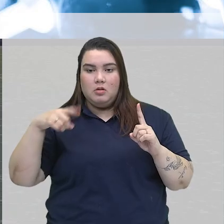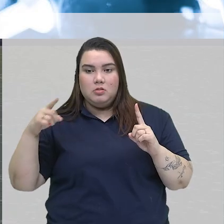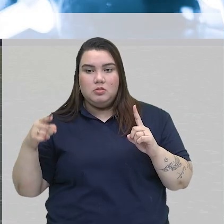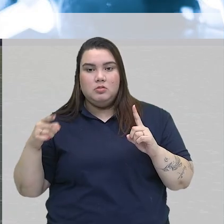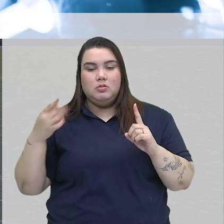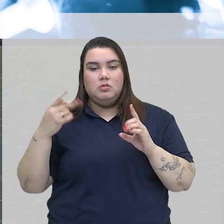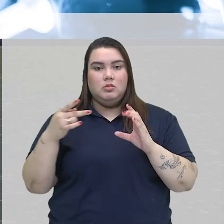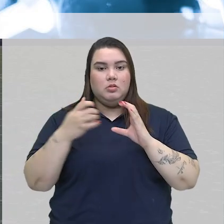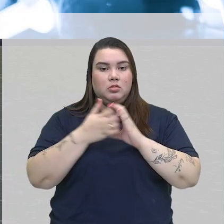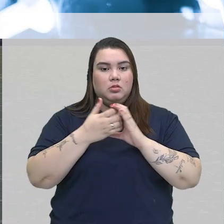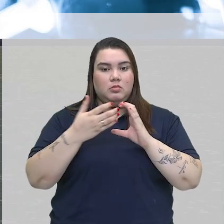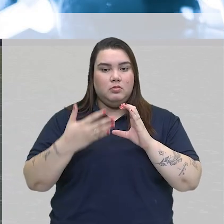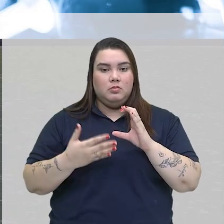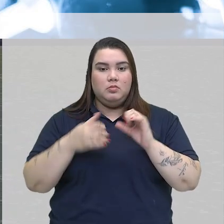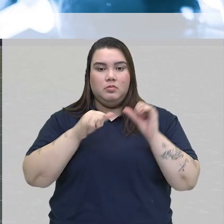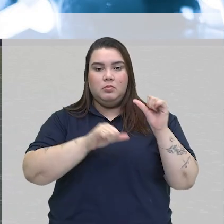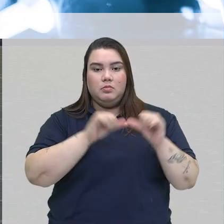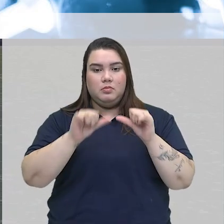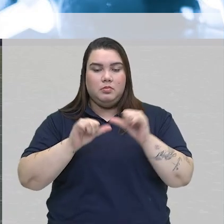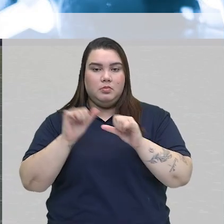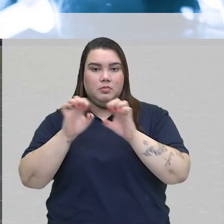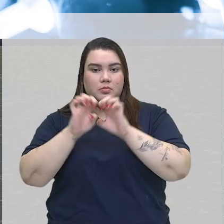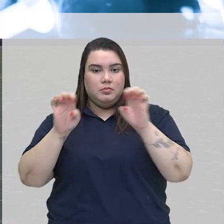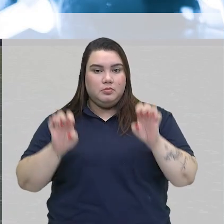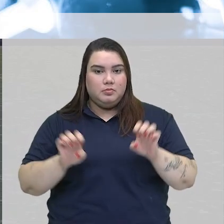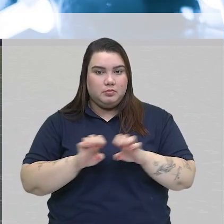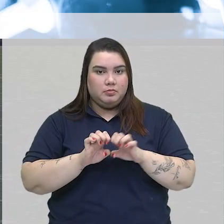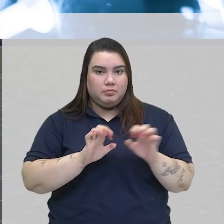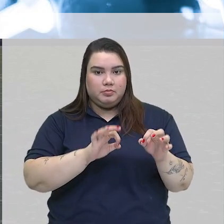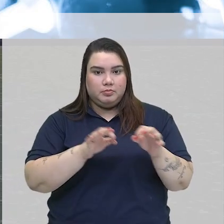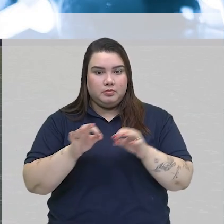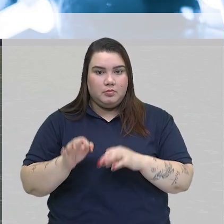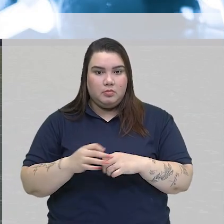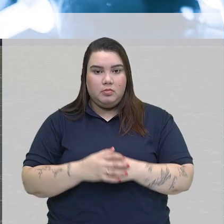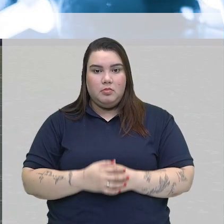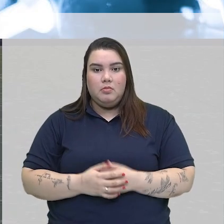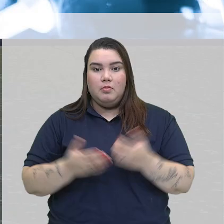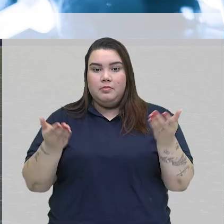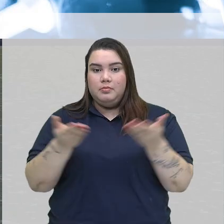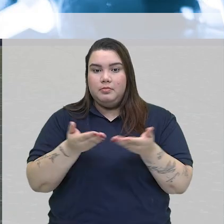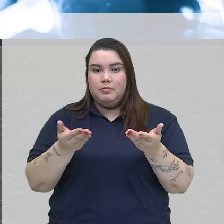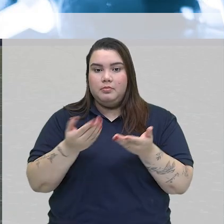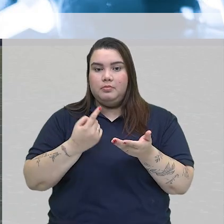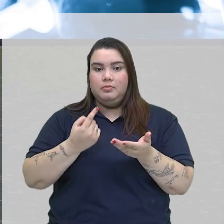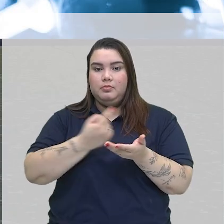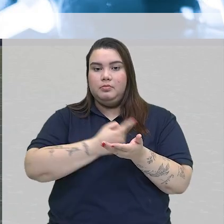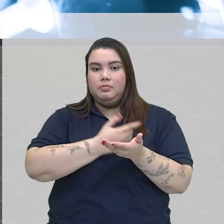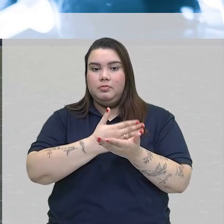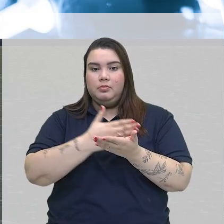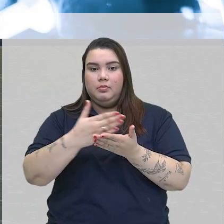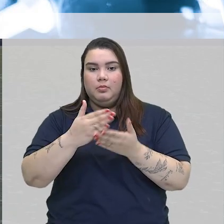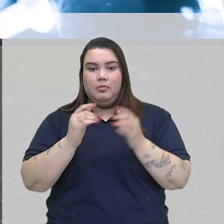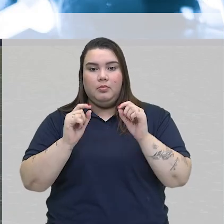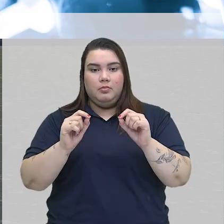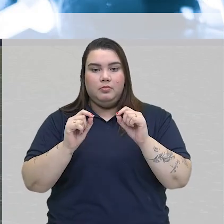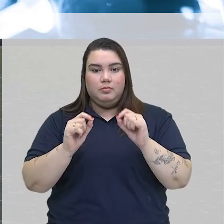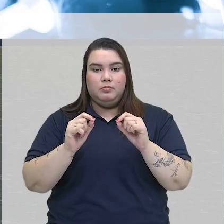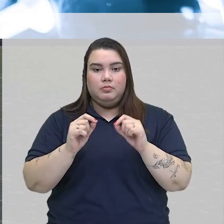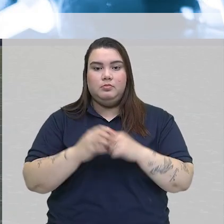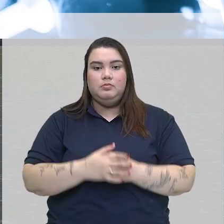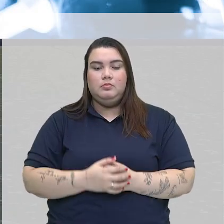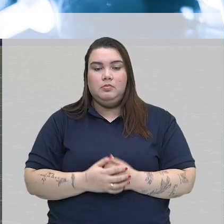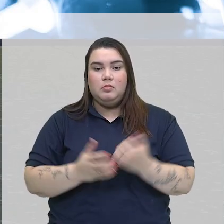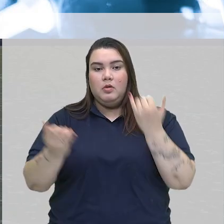os elementos, ele muda de estrutura. Então, agora nós vamos iniciar o quê? As